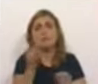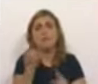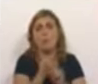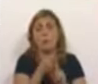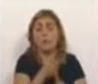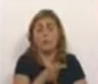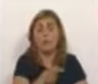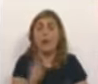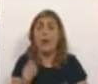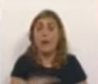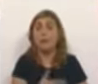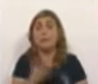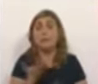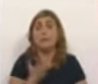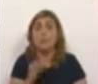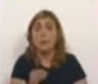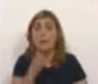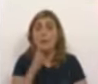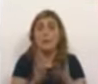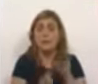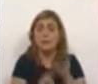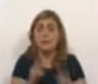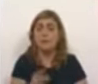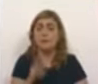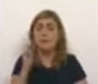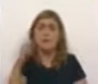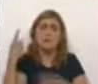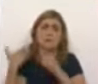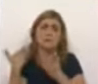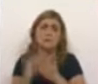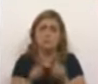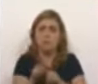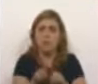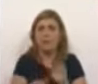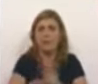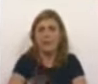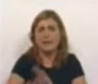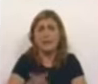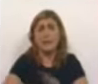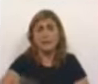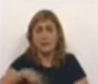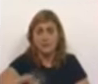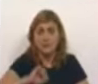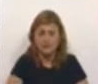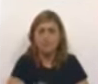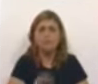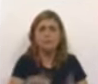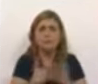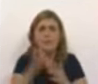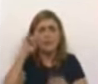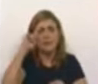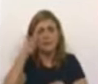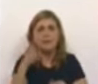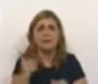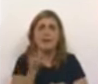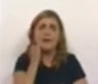Há, entretanto, a dura realidade resultante de décadas e décadas de políticas de direita, com as consequências graves e profundas